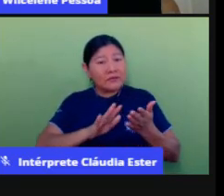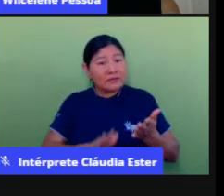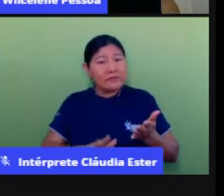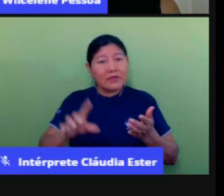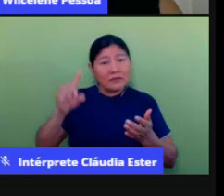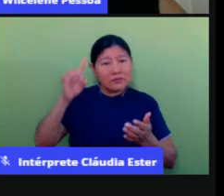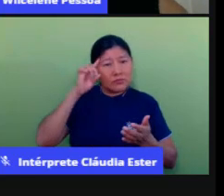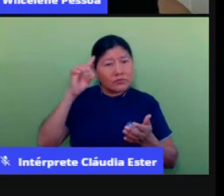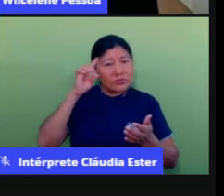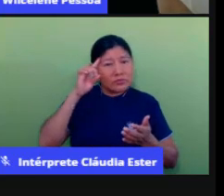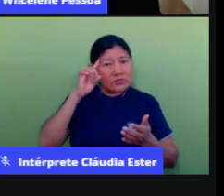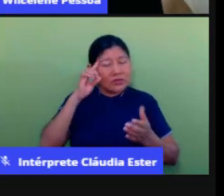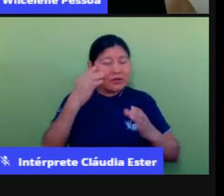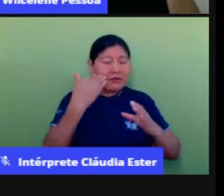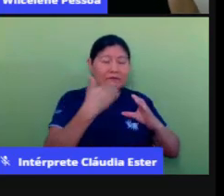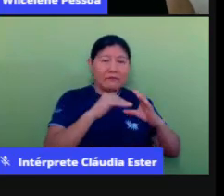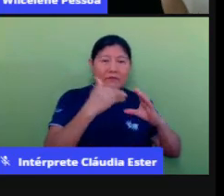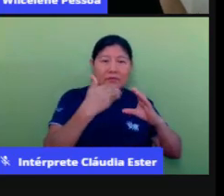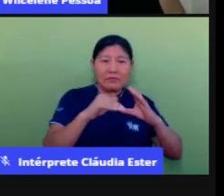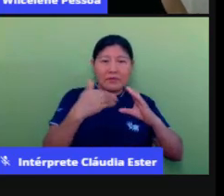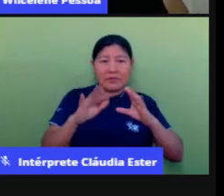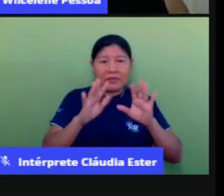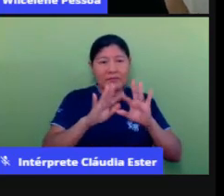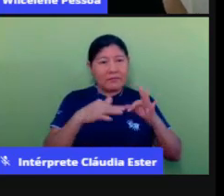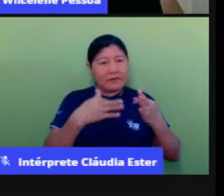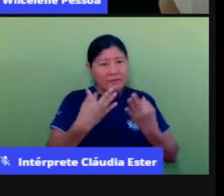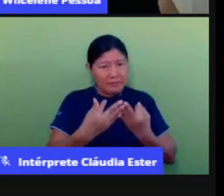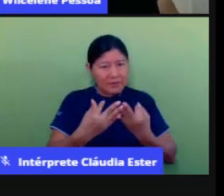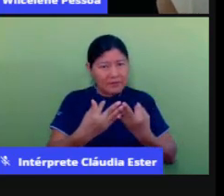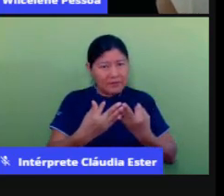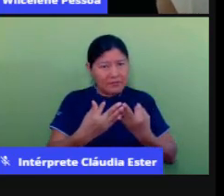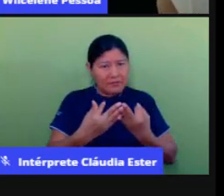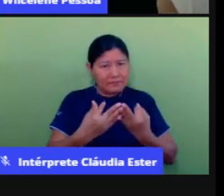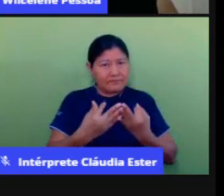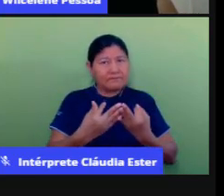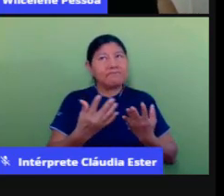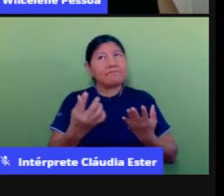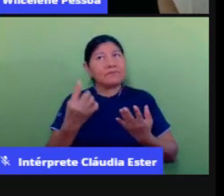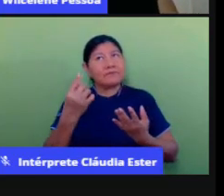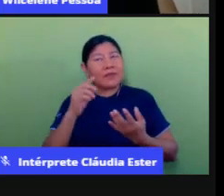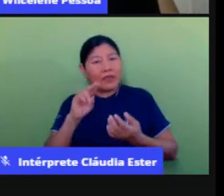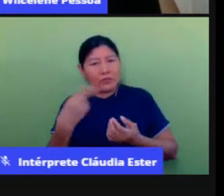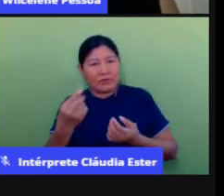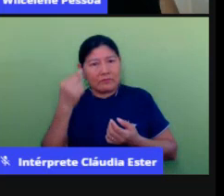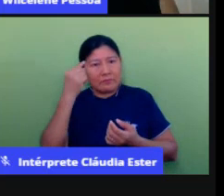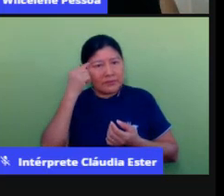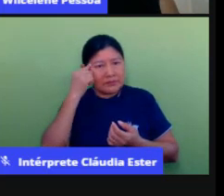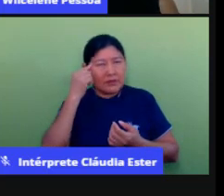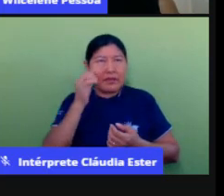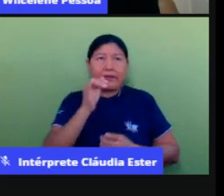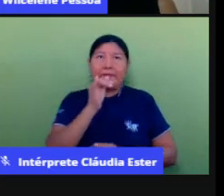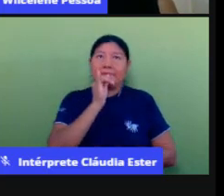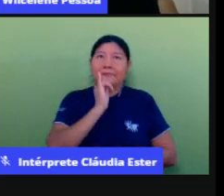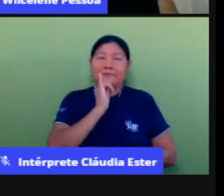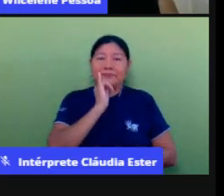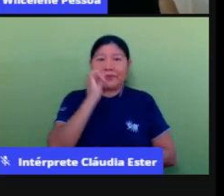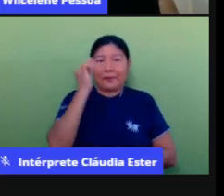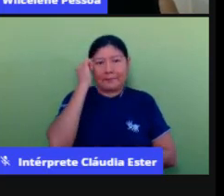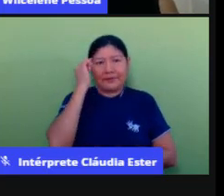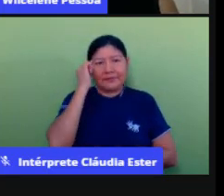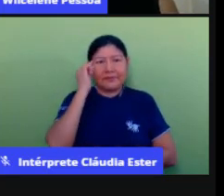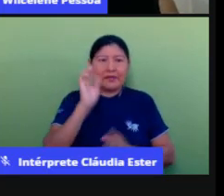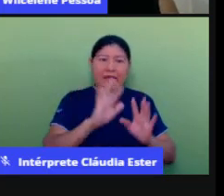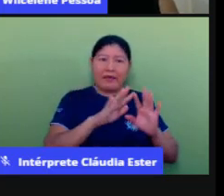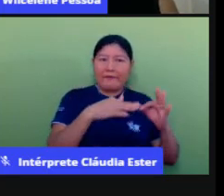que eu preciso mandar para essas crianças dessas famílias? E daí, gente, a gente vai pensar. Você imagina um pai lá, uma mãe,